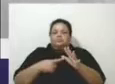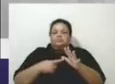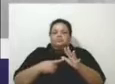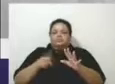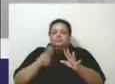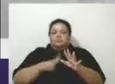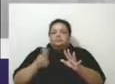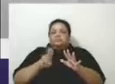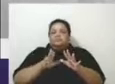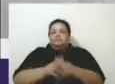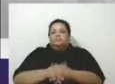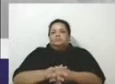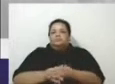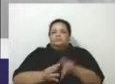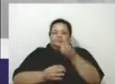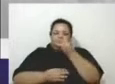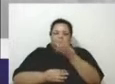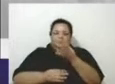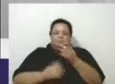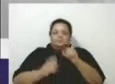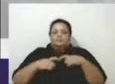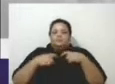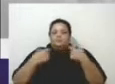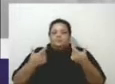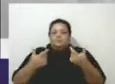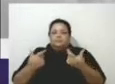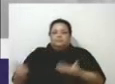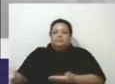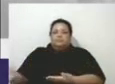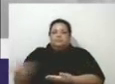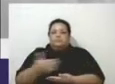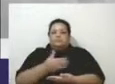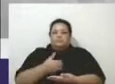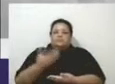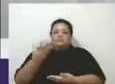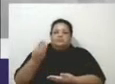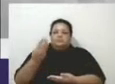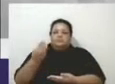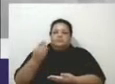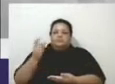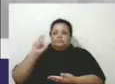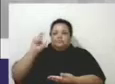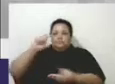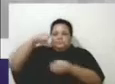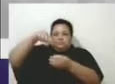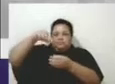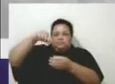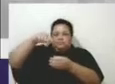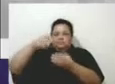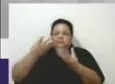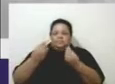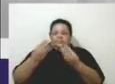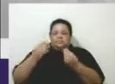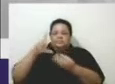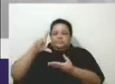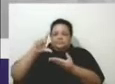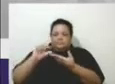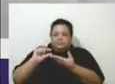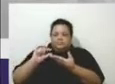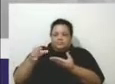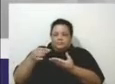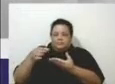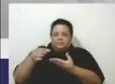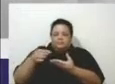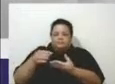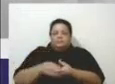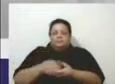super legal a ação que eles fizeram arrecadaram muitas tampinhas muitos lacres muito e assim eh a gente tá separando